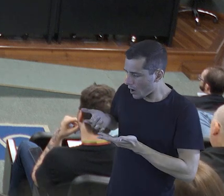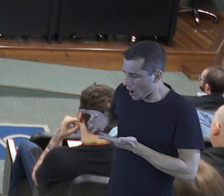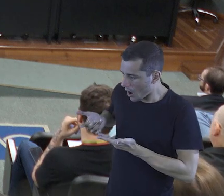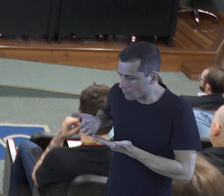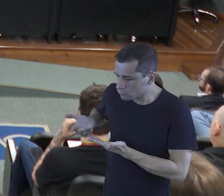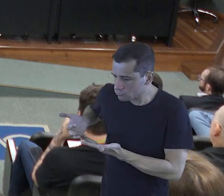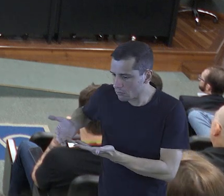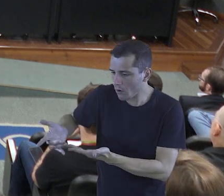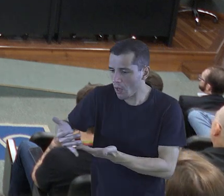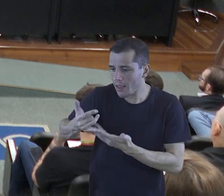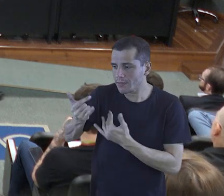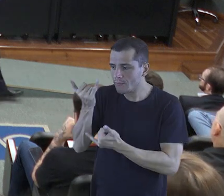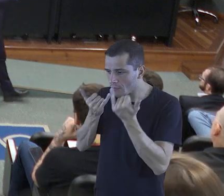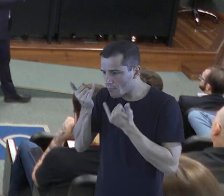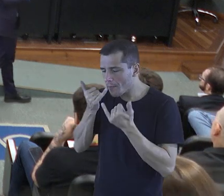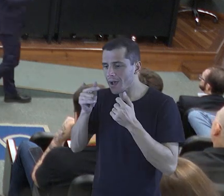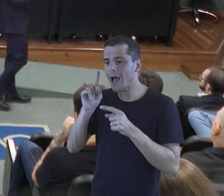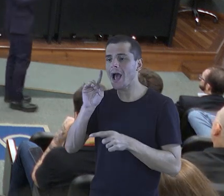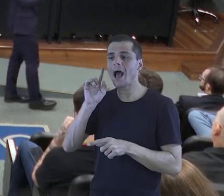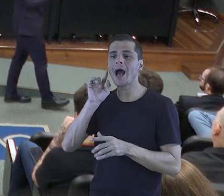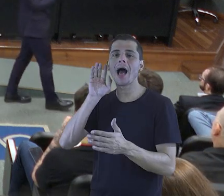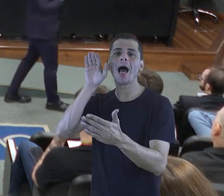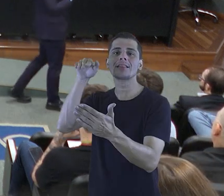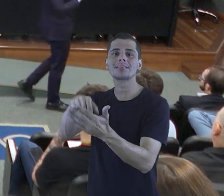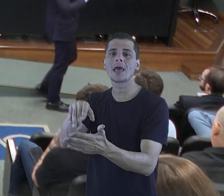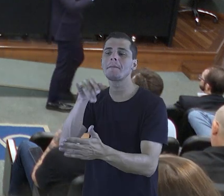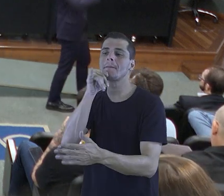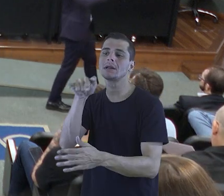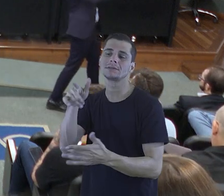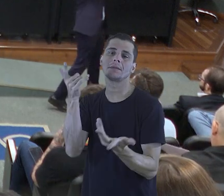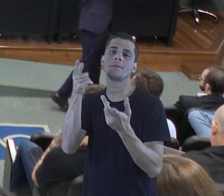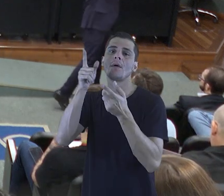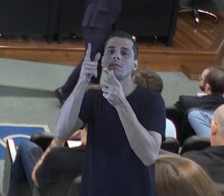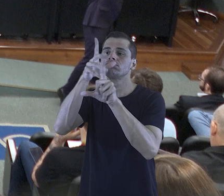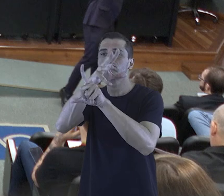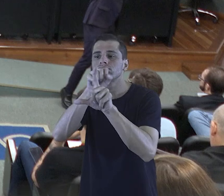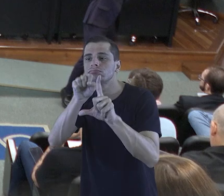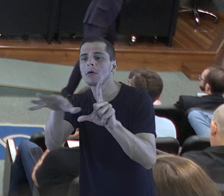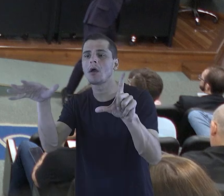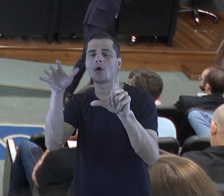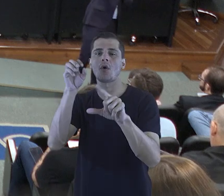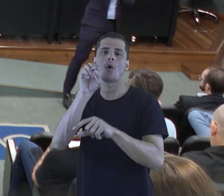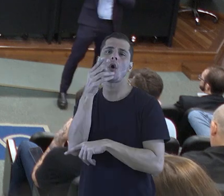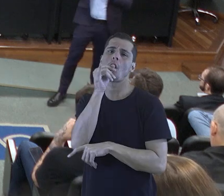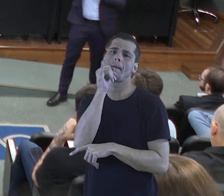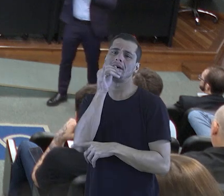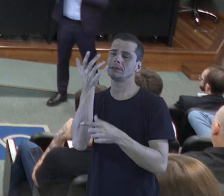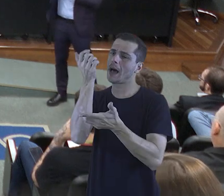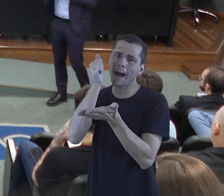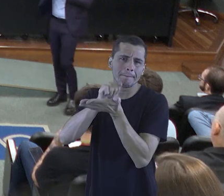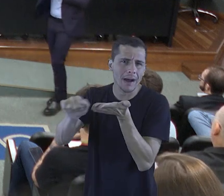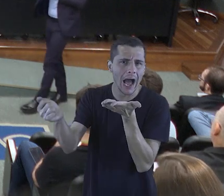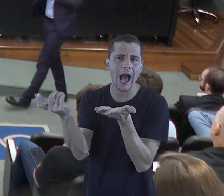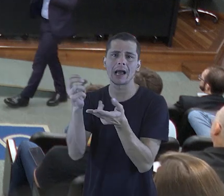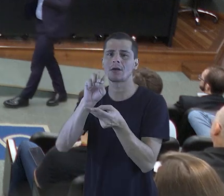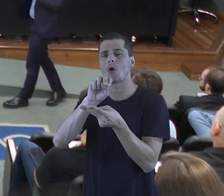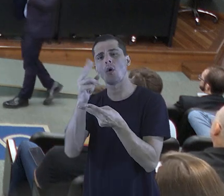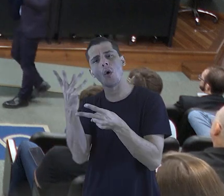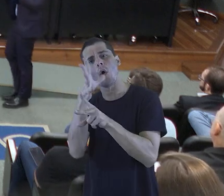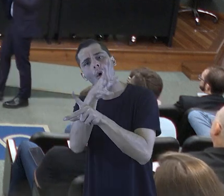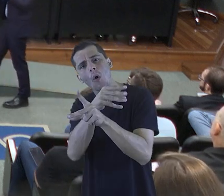Isso é muito importante. Sabe o é o tratamento? O tratamento é desde a coleta até a destinação final.